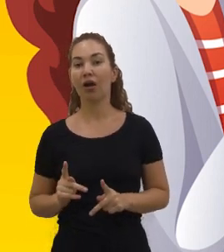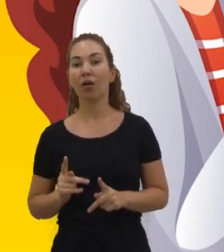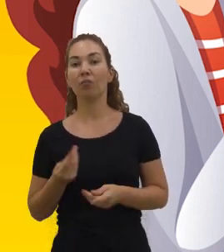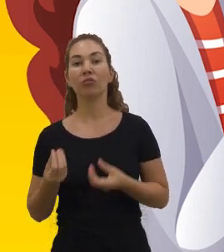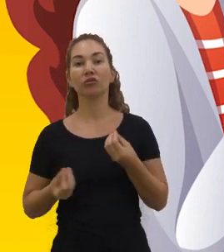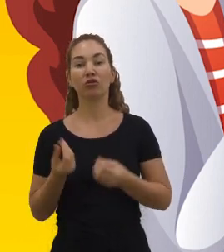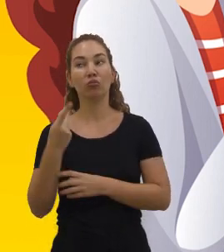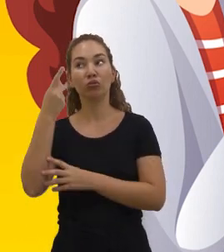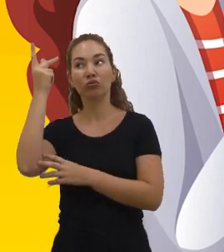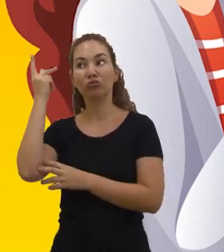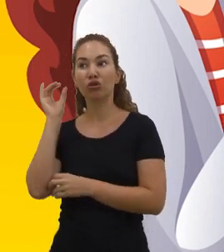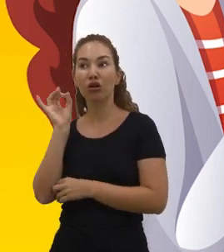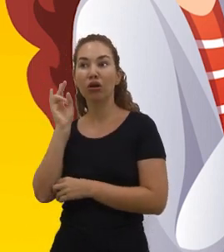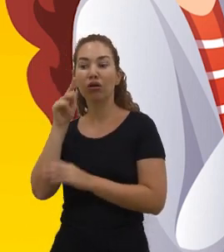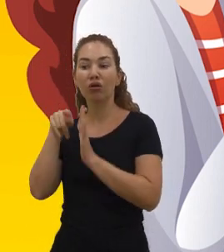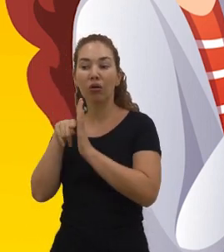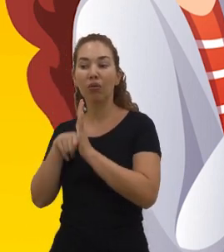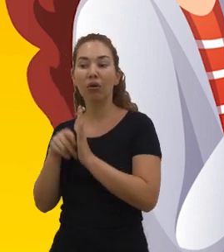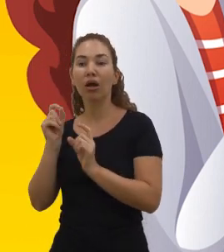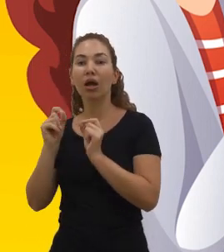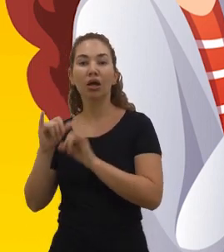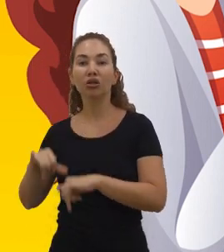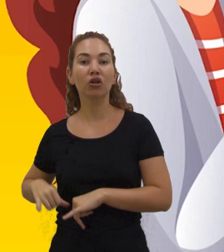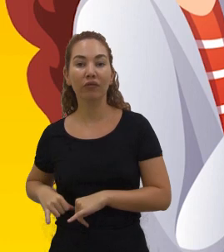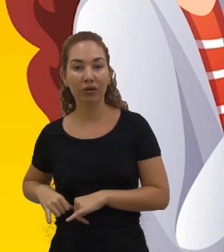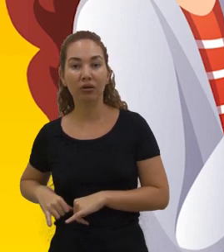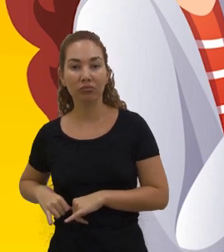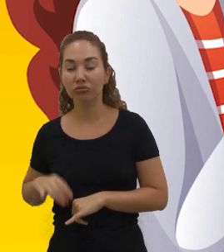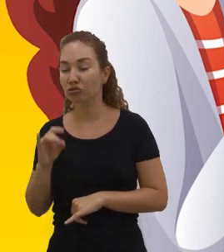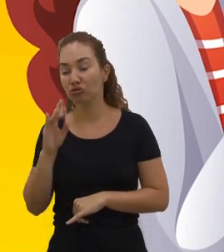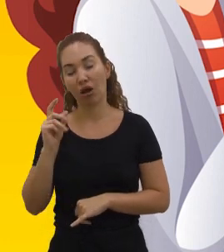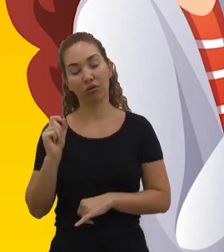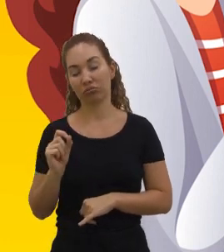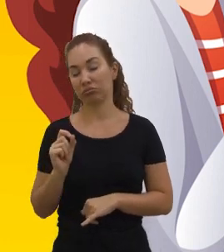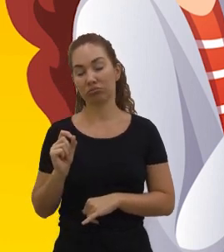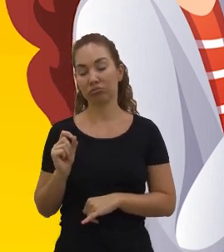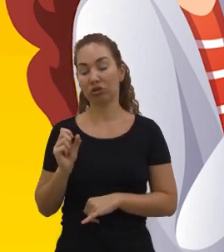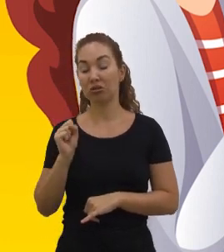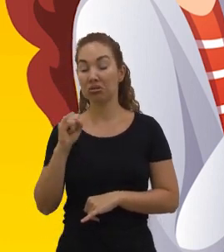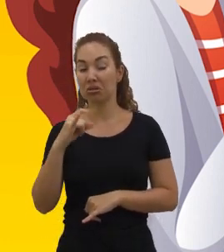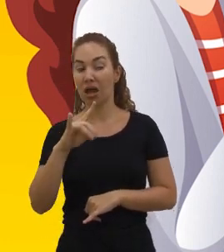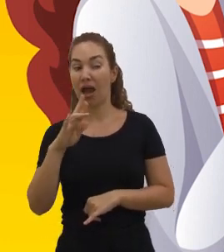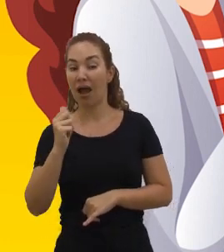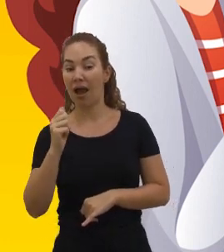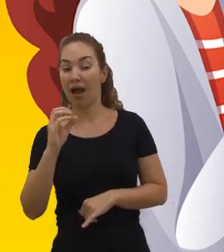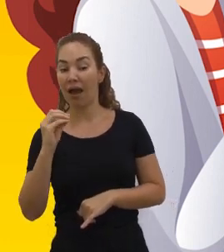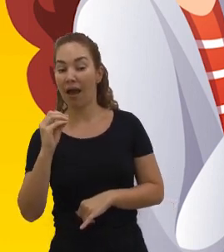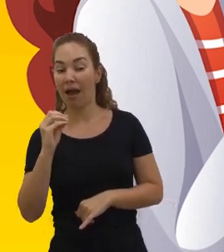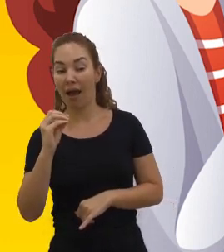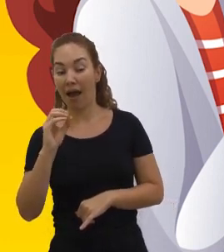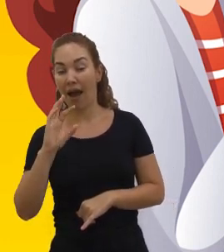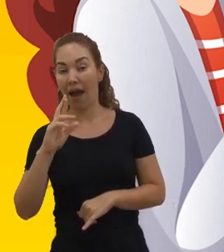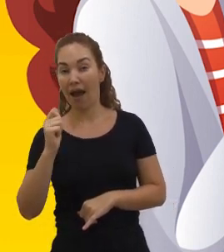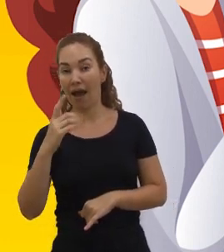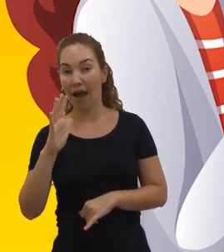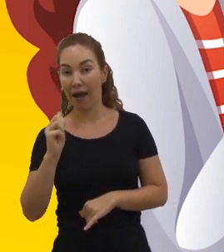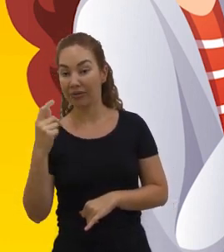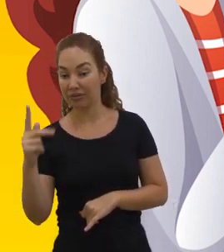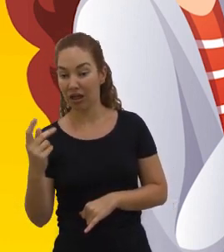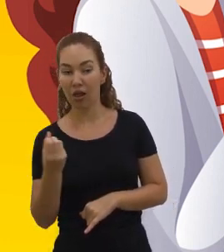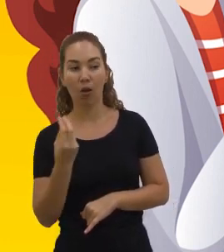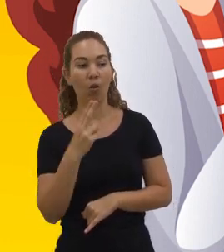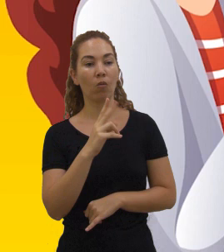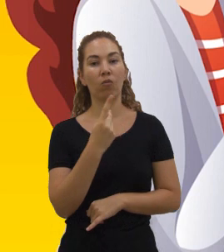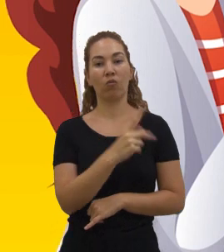parte histórica, talvez, assim, pra ver quem é que sofreu esse preconceito. Se foi a raça dela ou a das pessoas. Ai, olha, fico indignada.